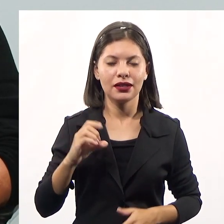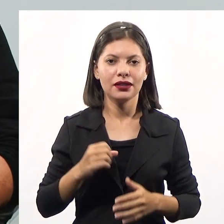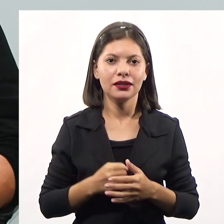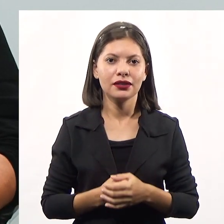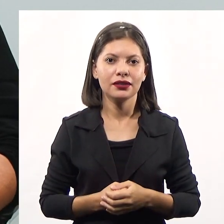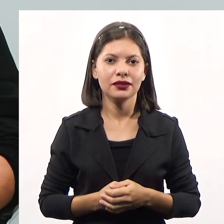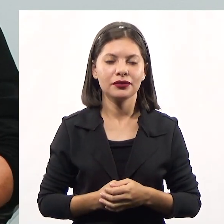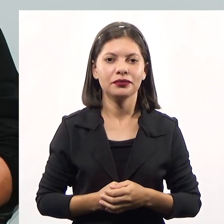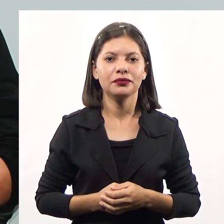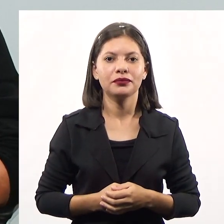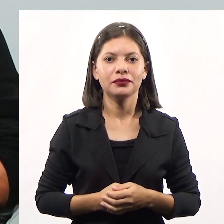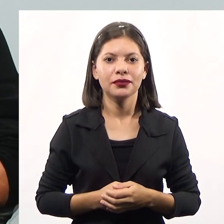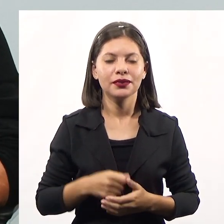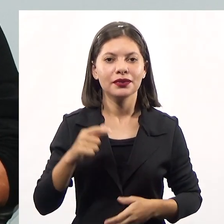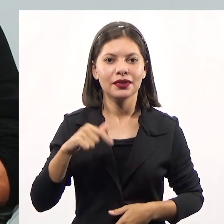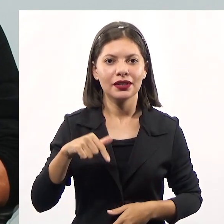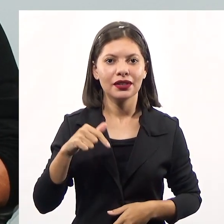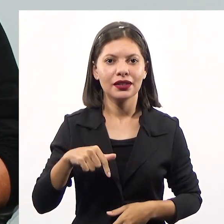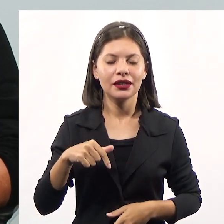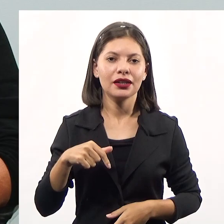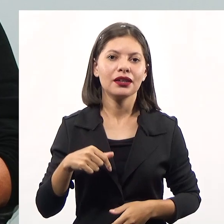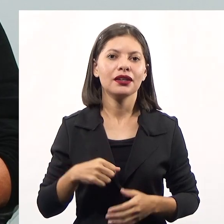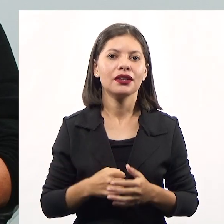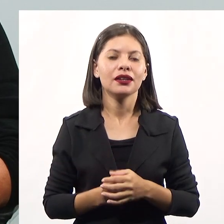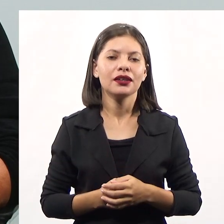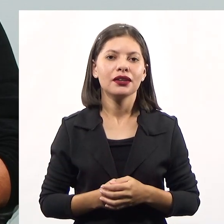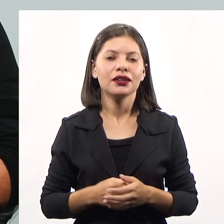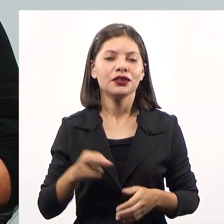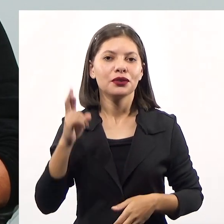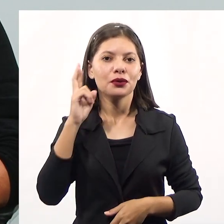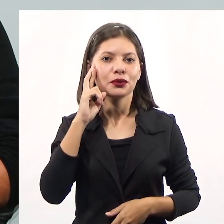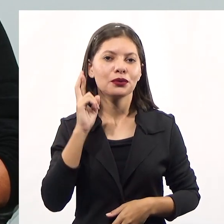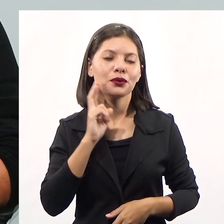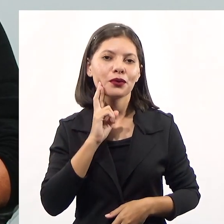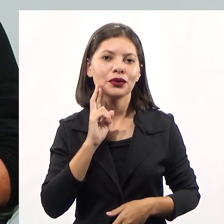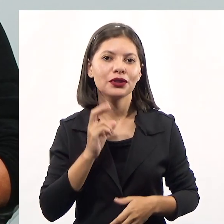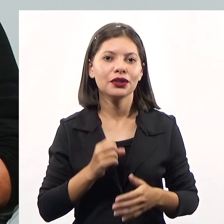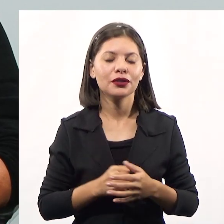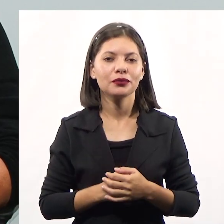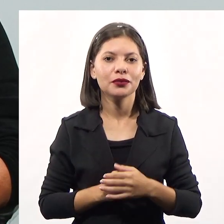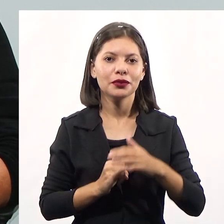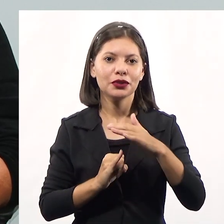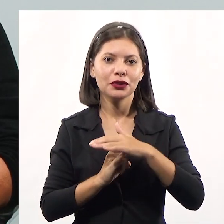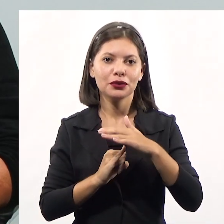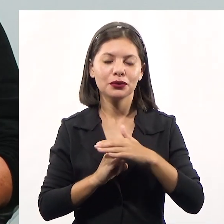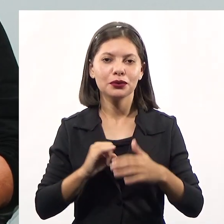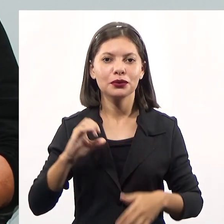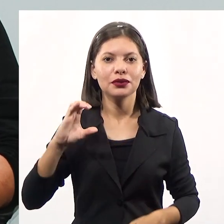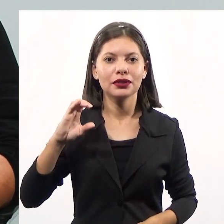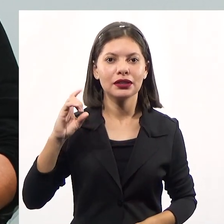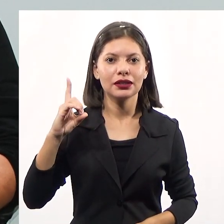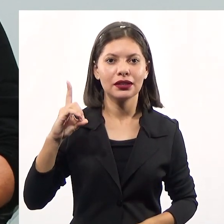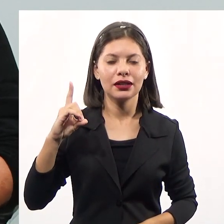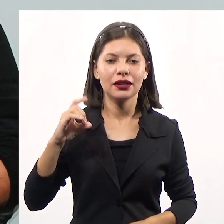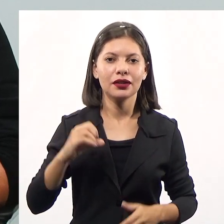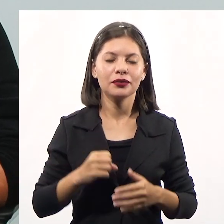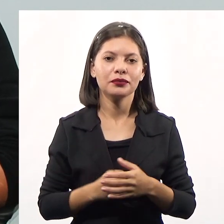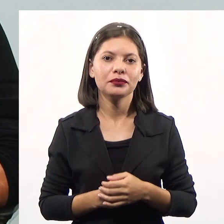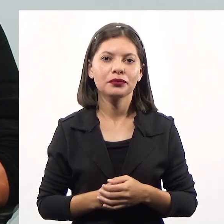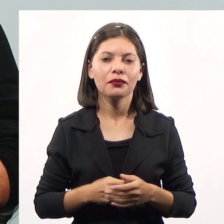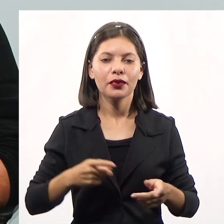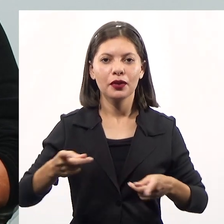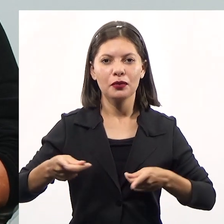escola quase secular aqui, né, do nosso estado, o Instituto Carmela Dutra, e que faz parte aí de todo